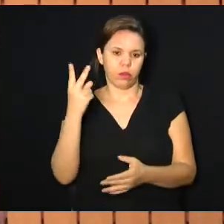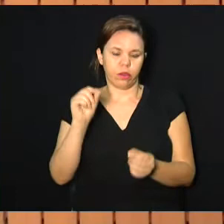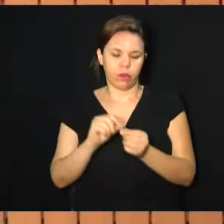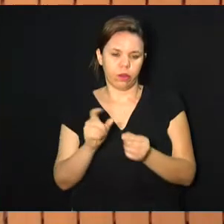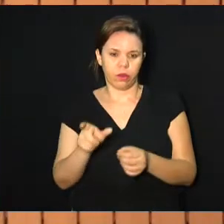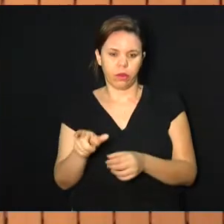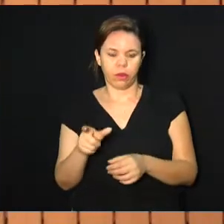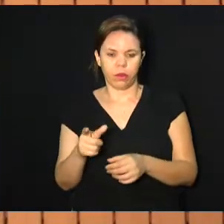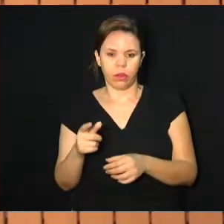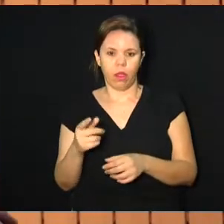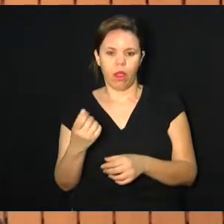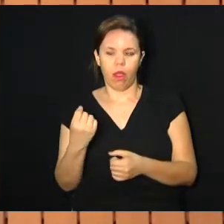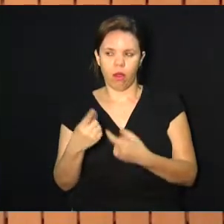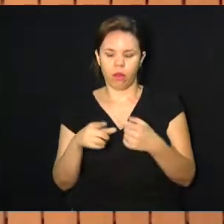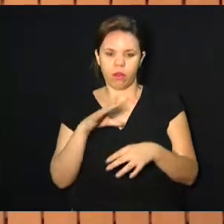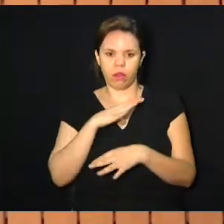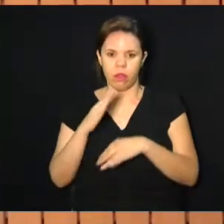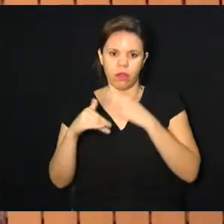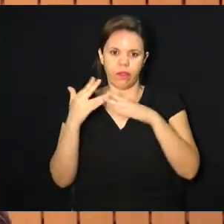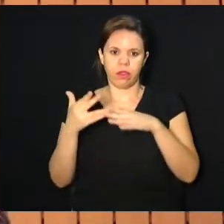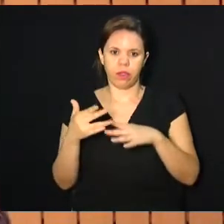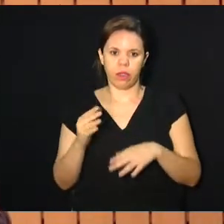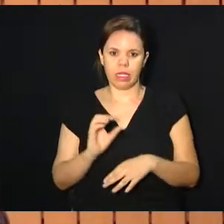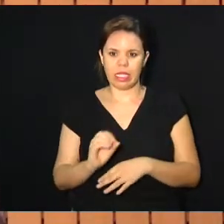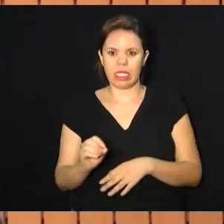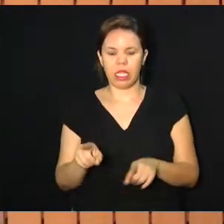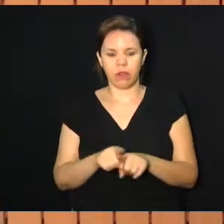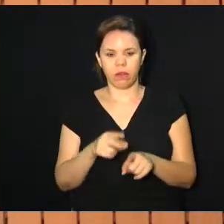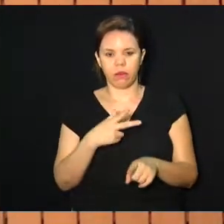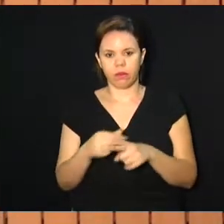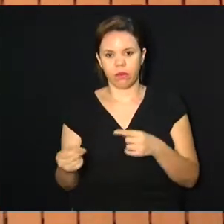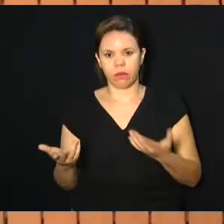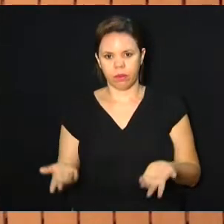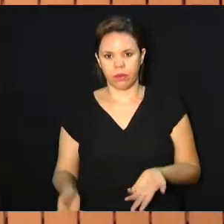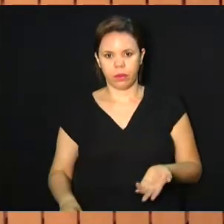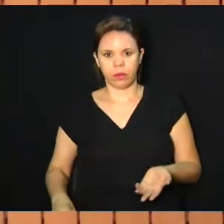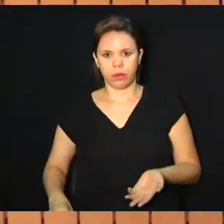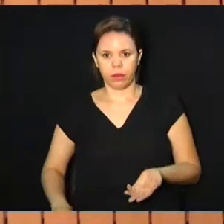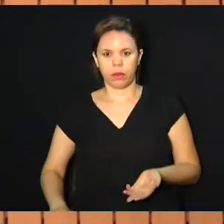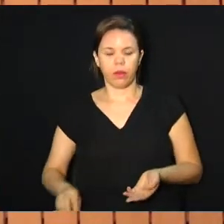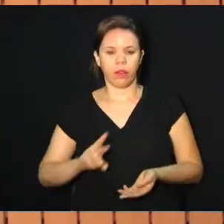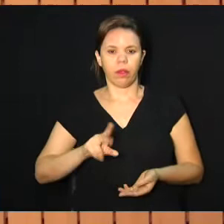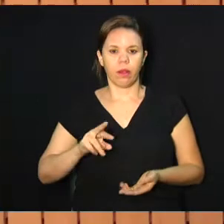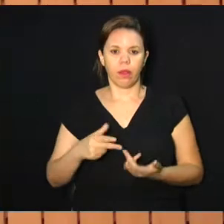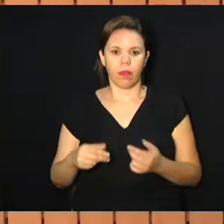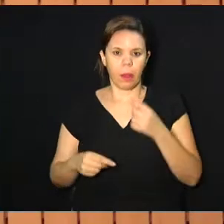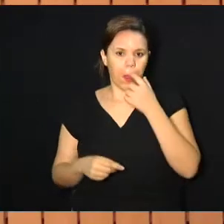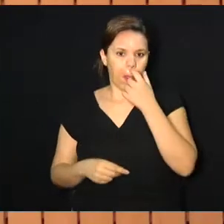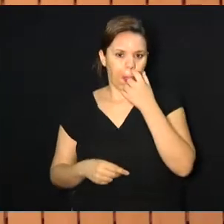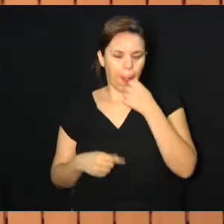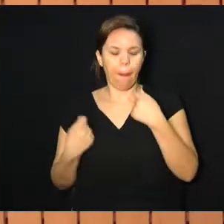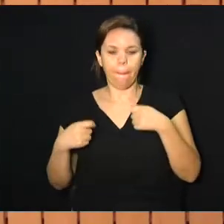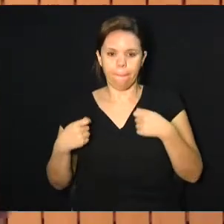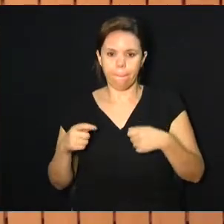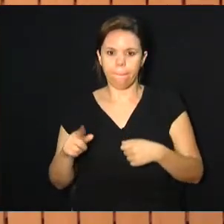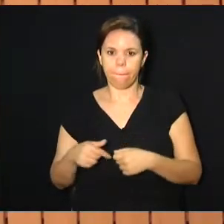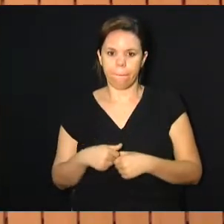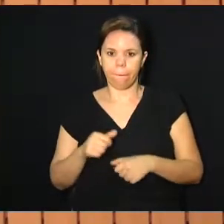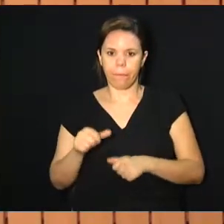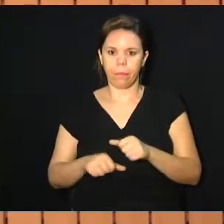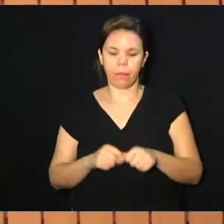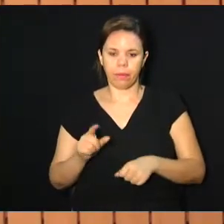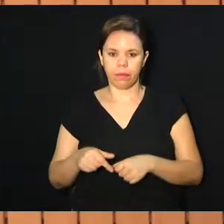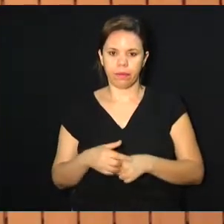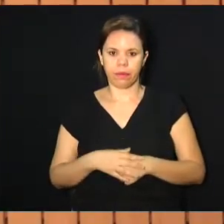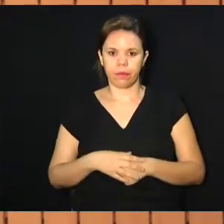cidades têm avançado até a tarifa zero. E não é questão de ser viável, é uma questão de que é necessário mudar isso.